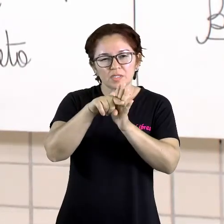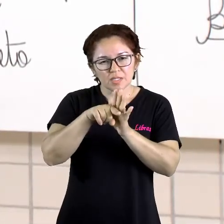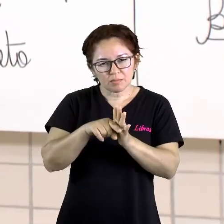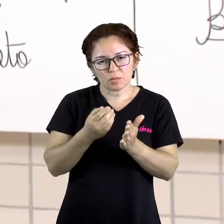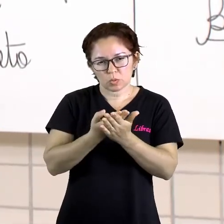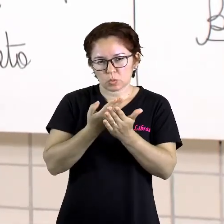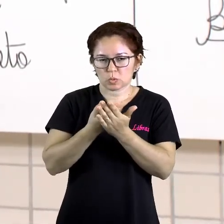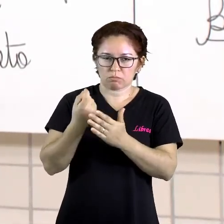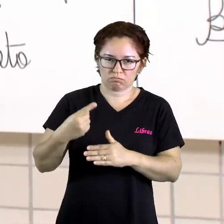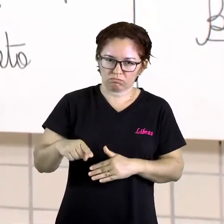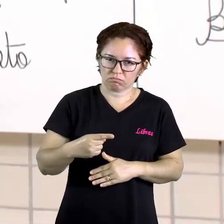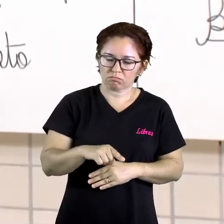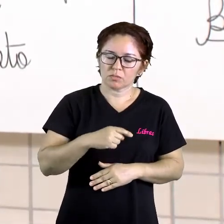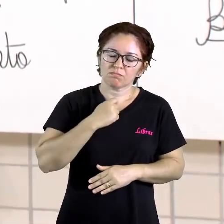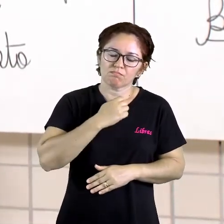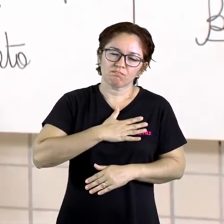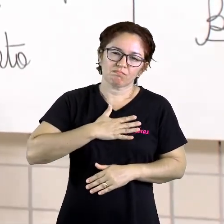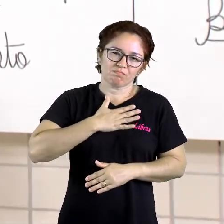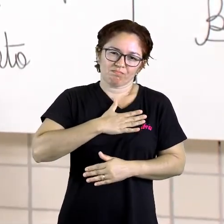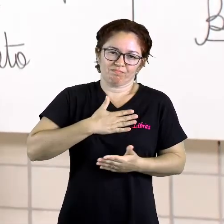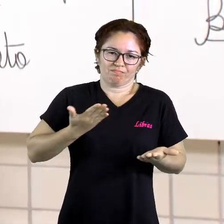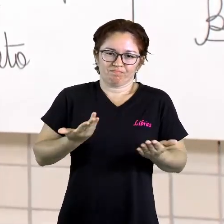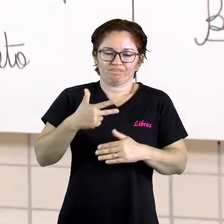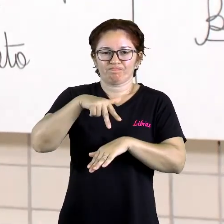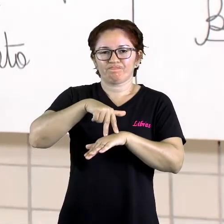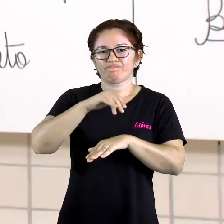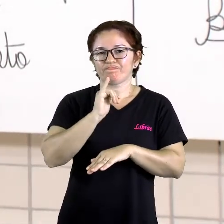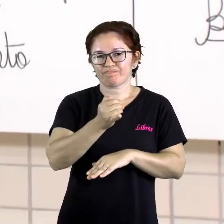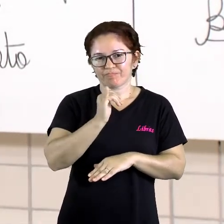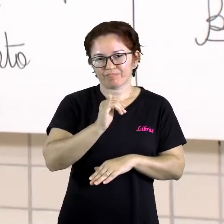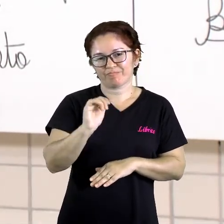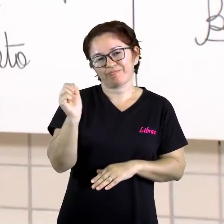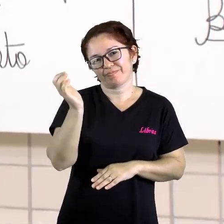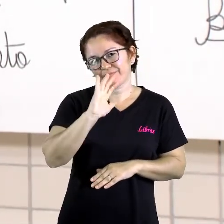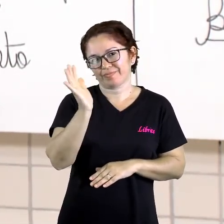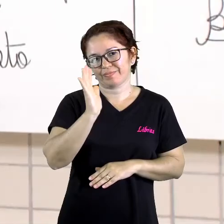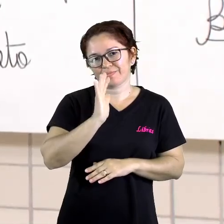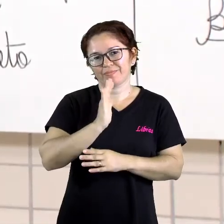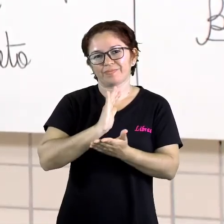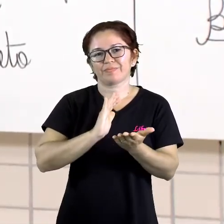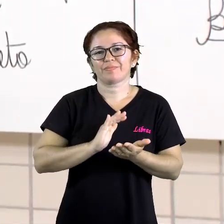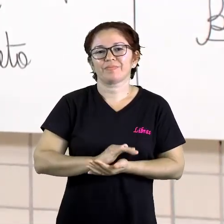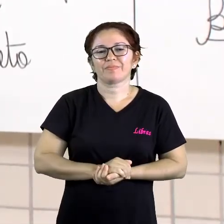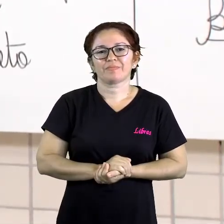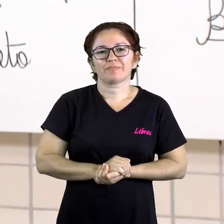E foi um prazer ministrar essa aula para vocês. Até logo, pessoal!